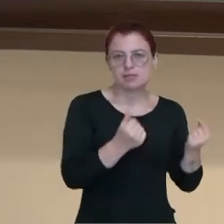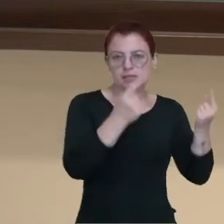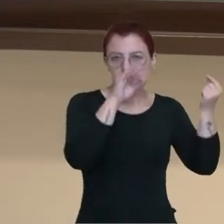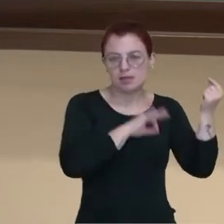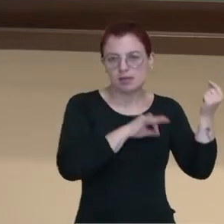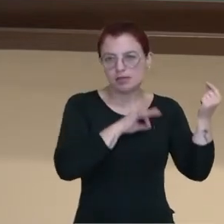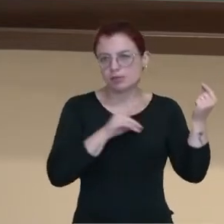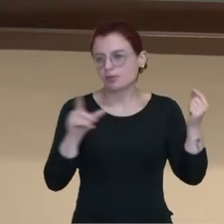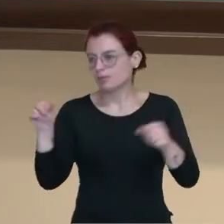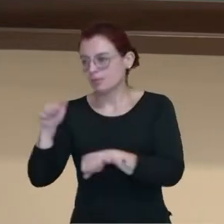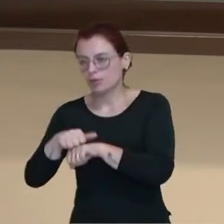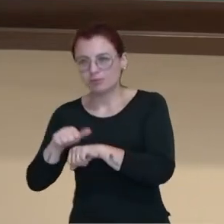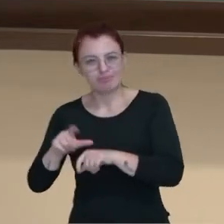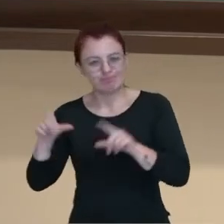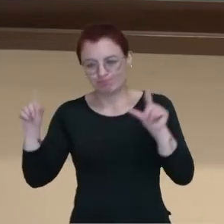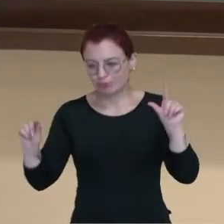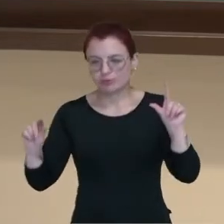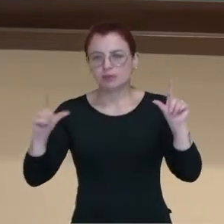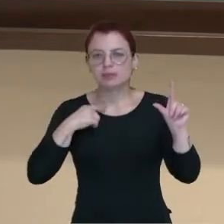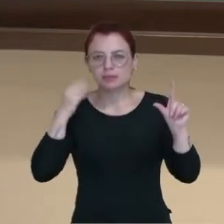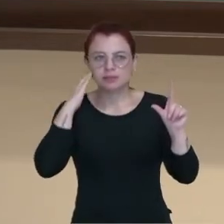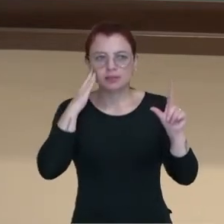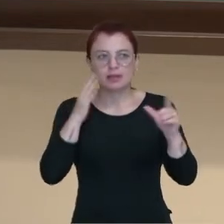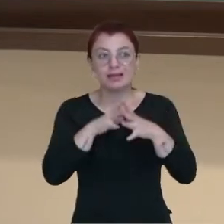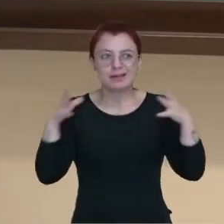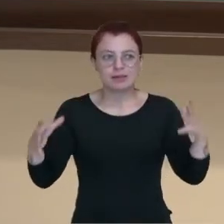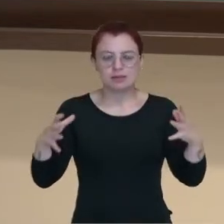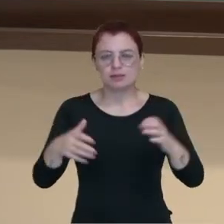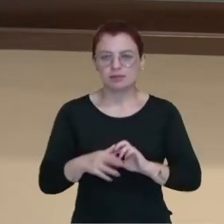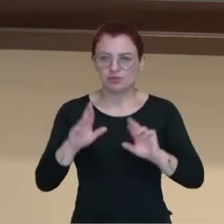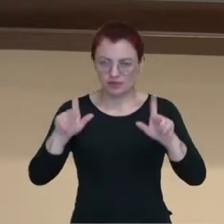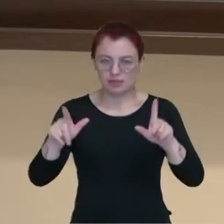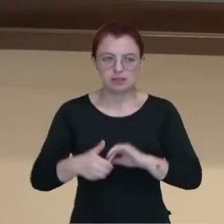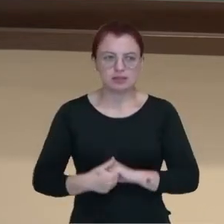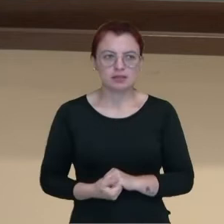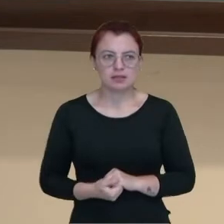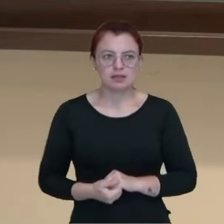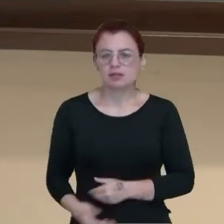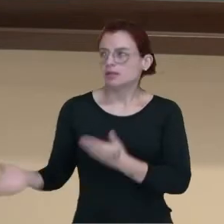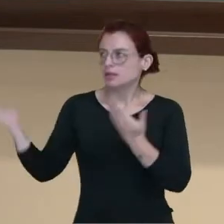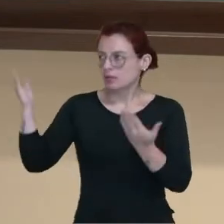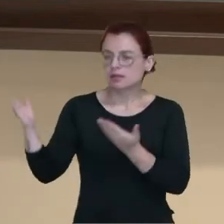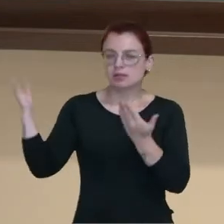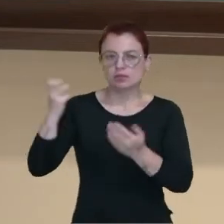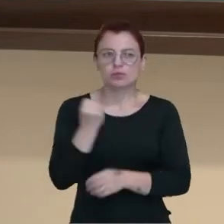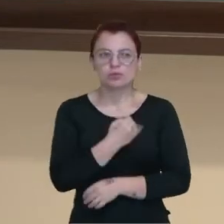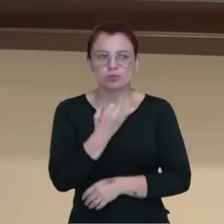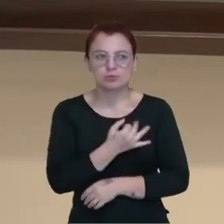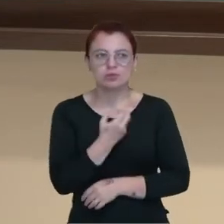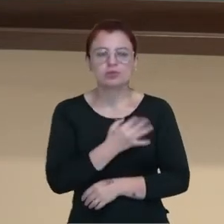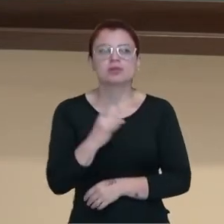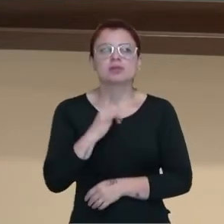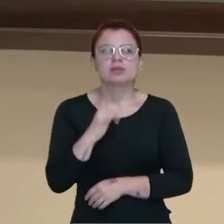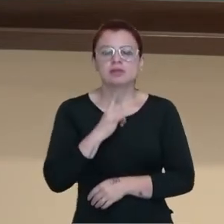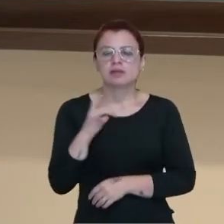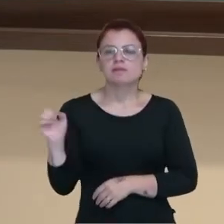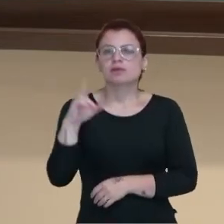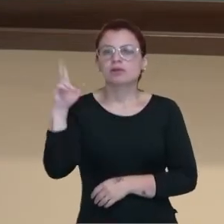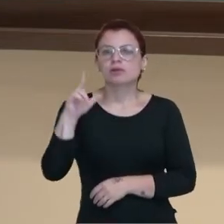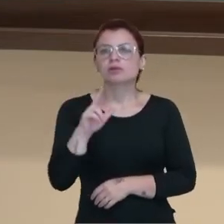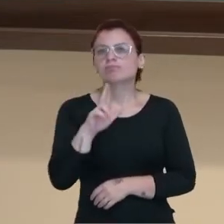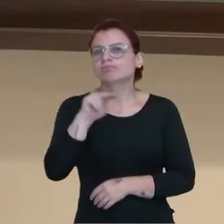ganhando é muito grande, certo? Esses números, os extremos, são valores que jamais